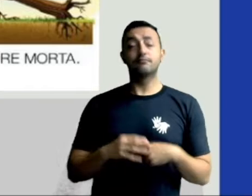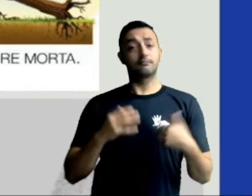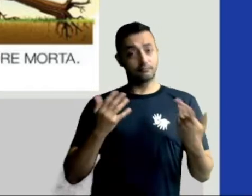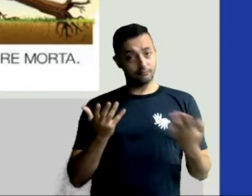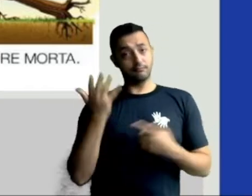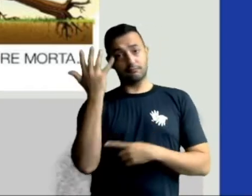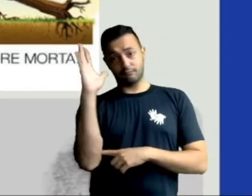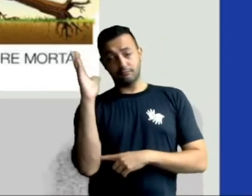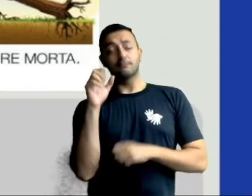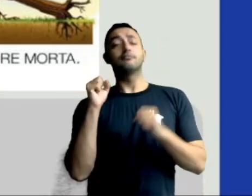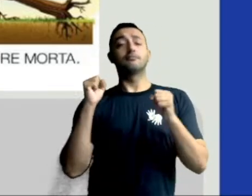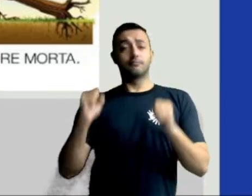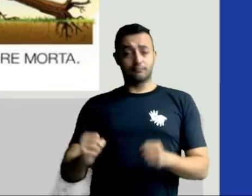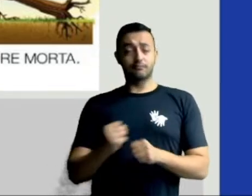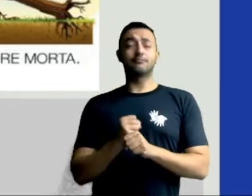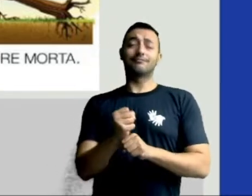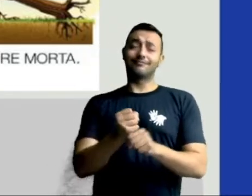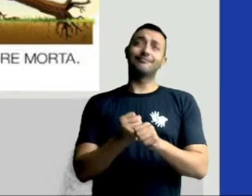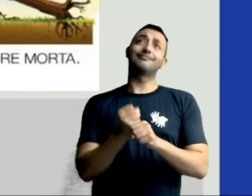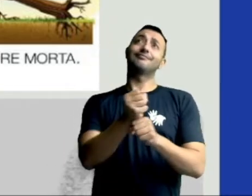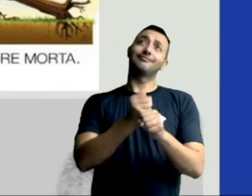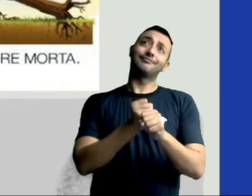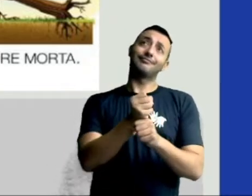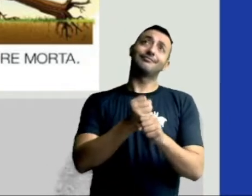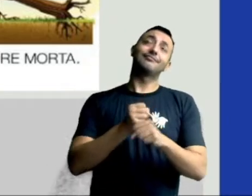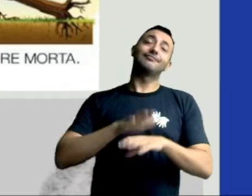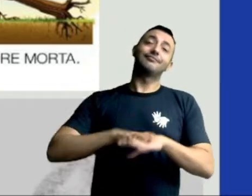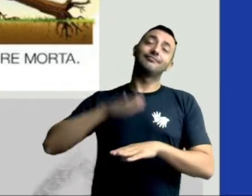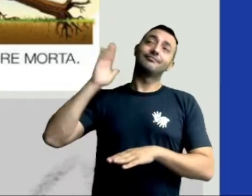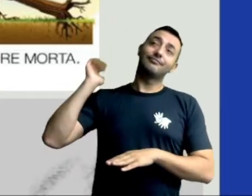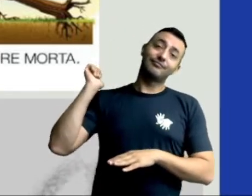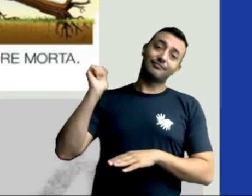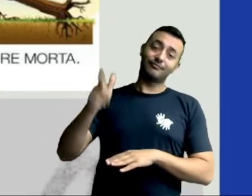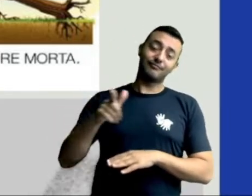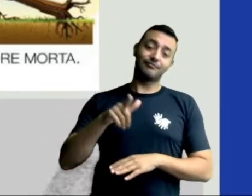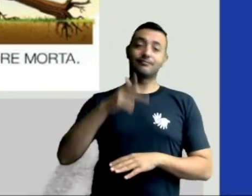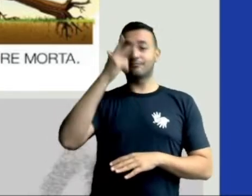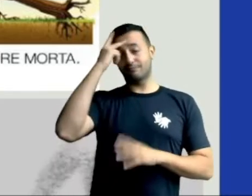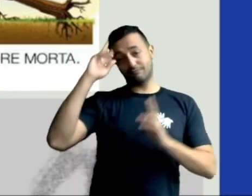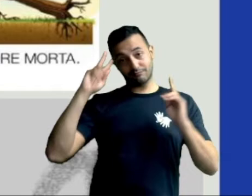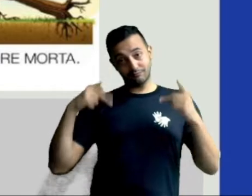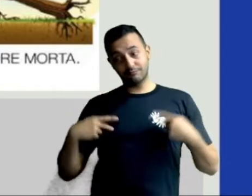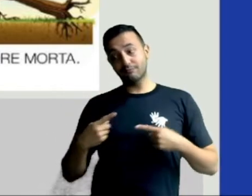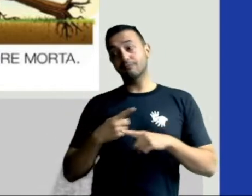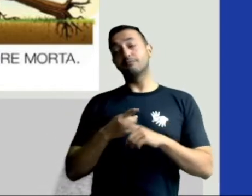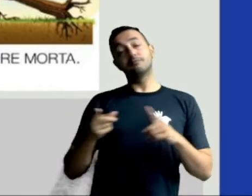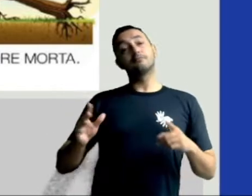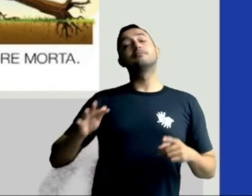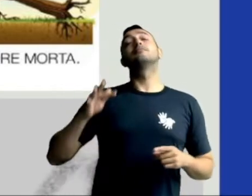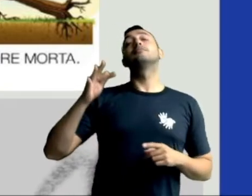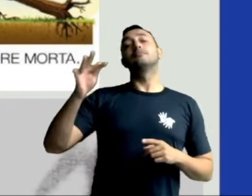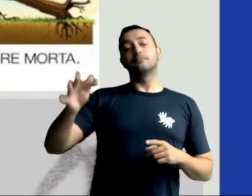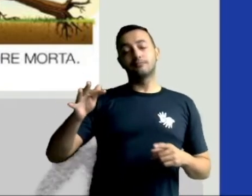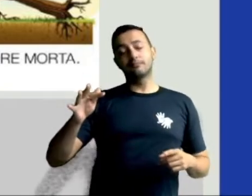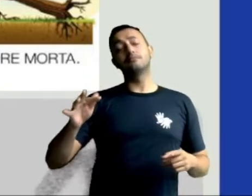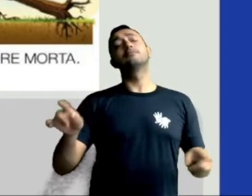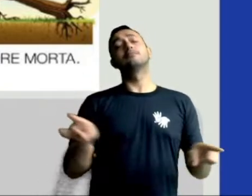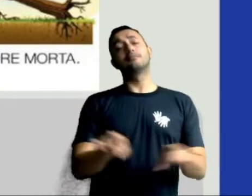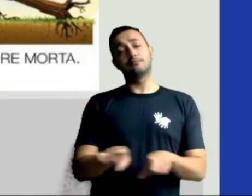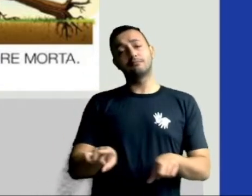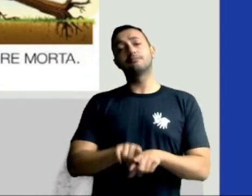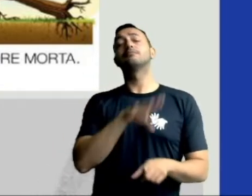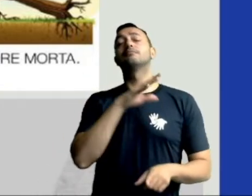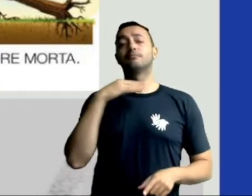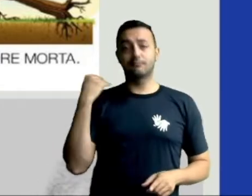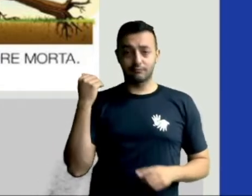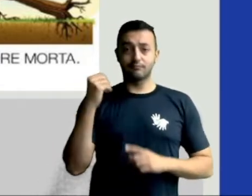viver muitos e muitos e muitos anos, a mais que os seres humanos, por exemplo. Mas um dia, todo ser vivo morre e